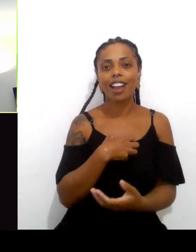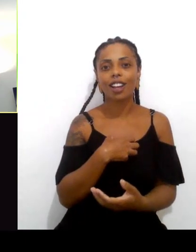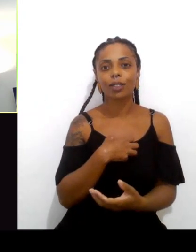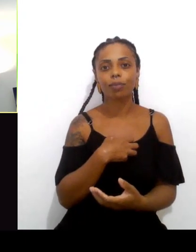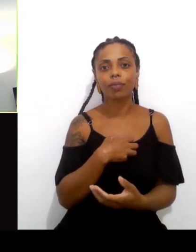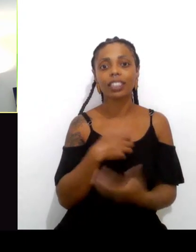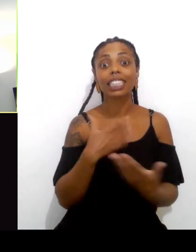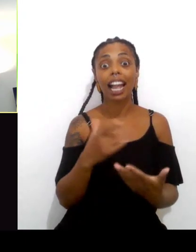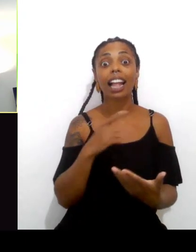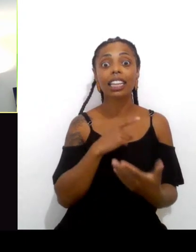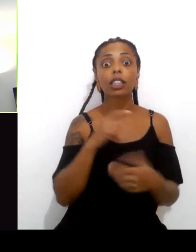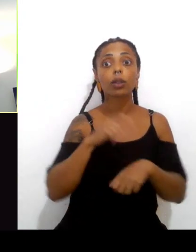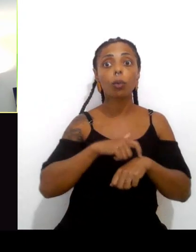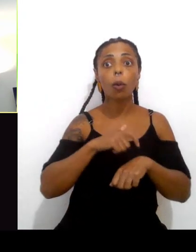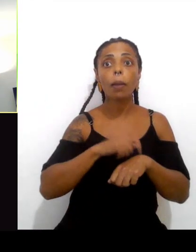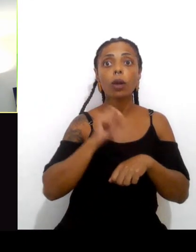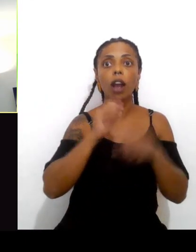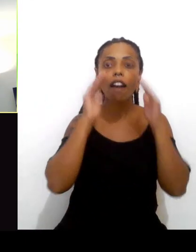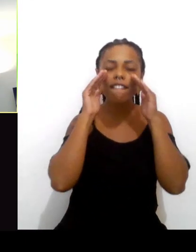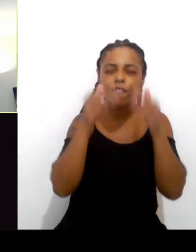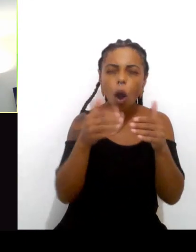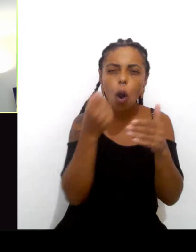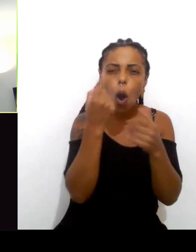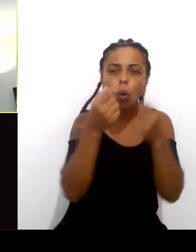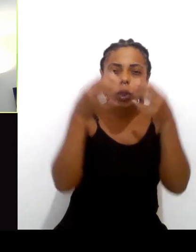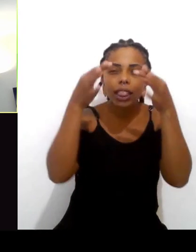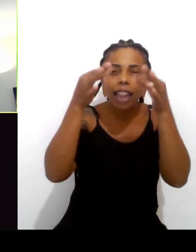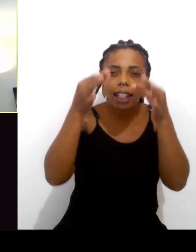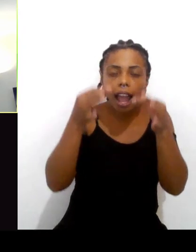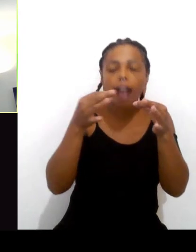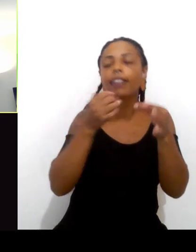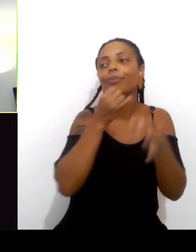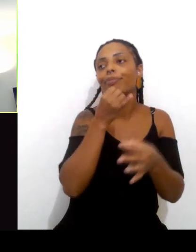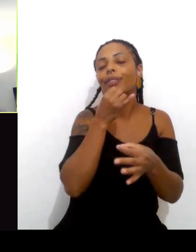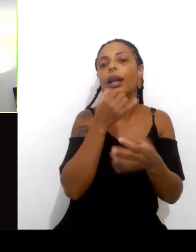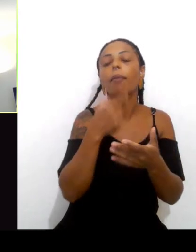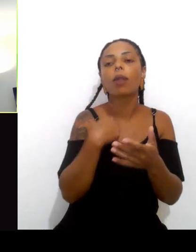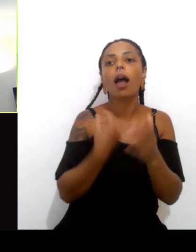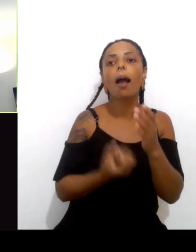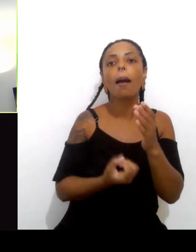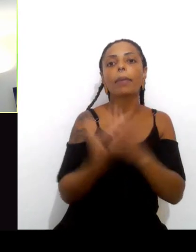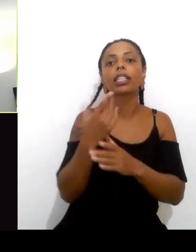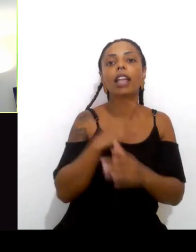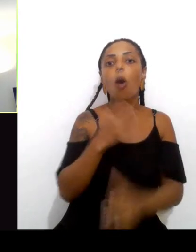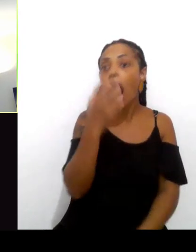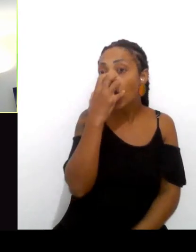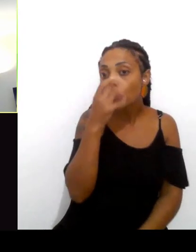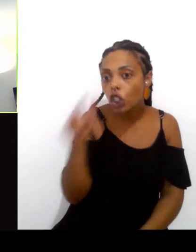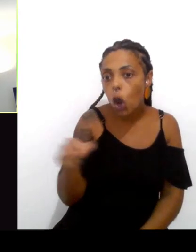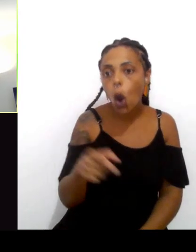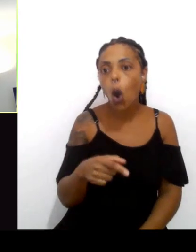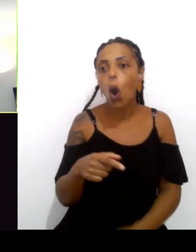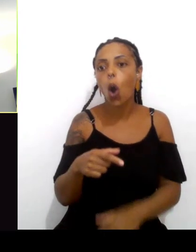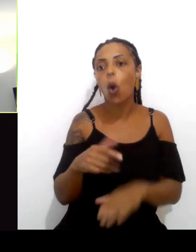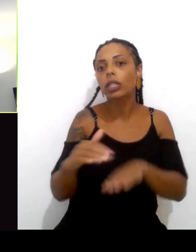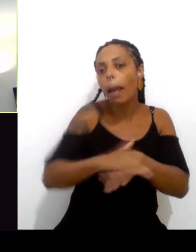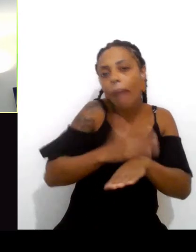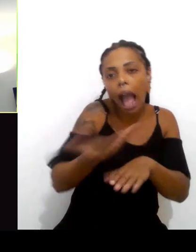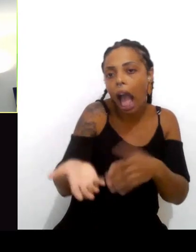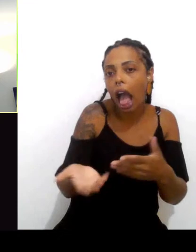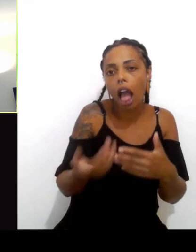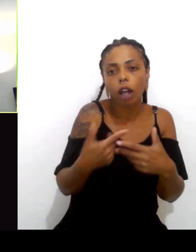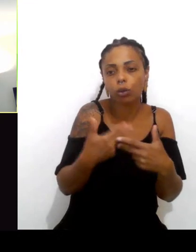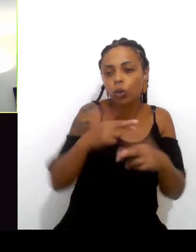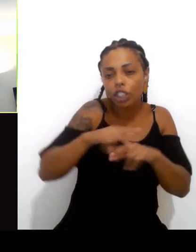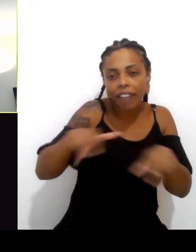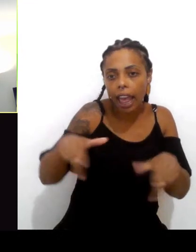de foco profundo em alguns detalhes então por exemplo aparece ali um cachorro aparece ali um participante enfim diferentes elementos